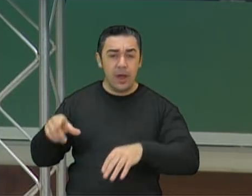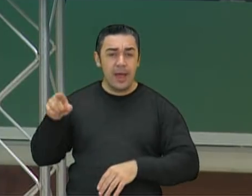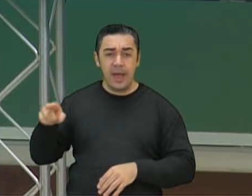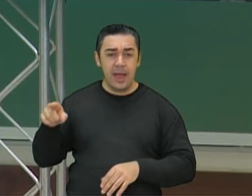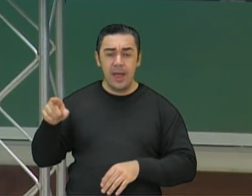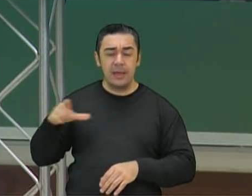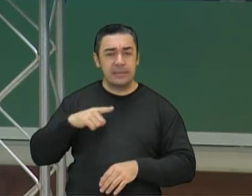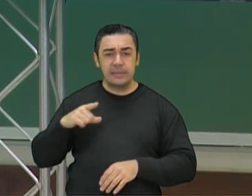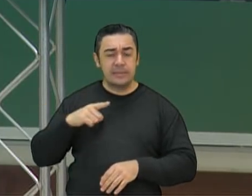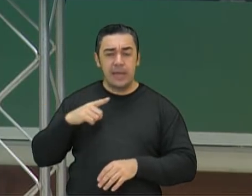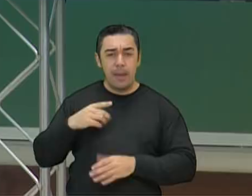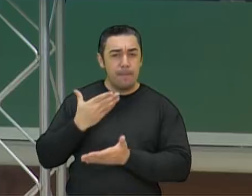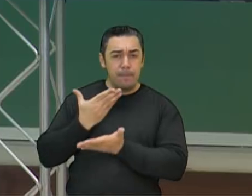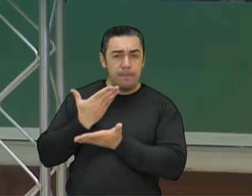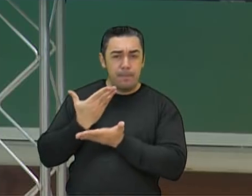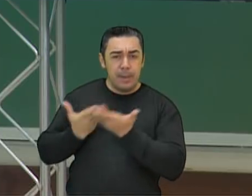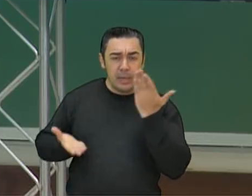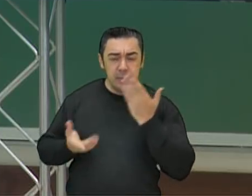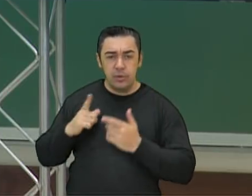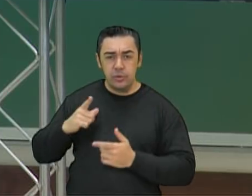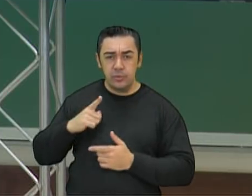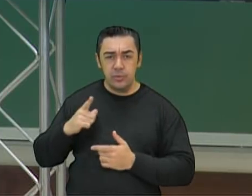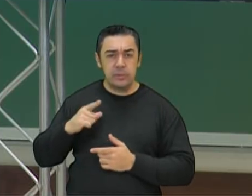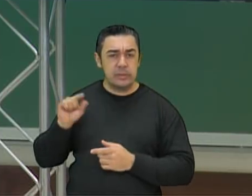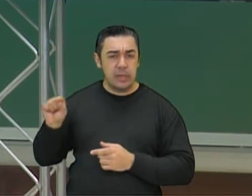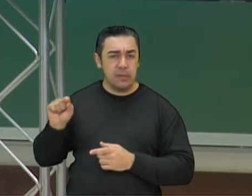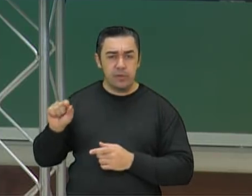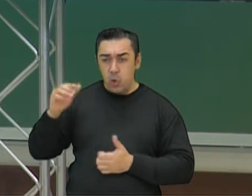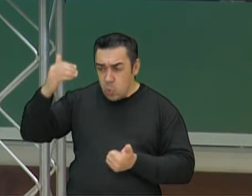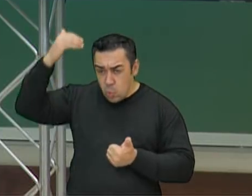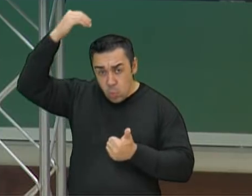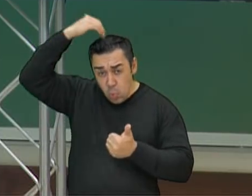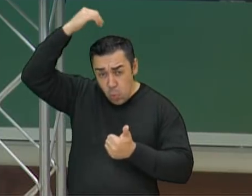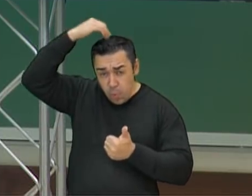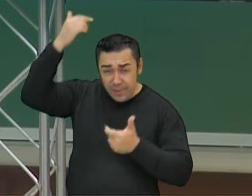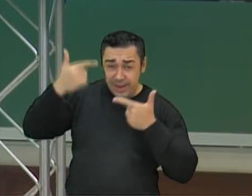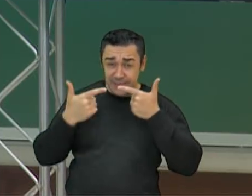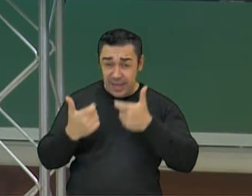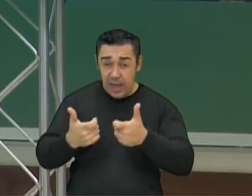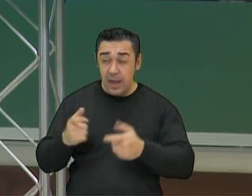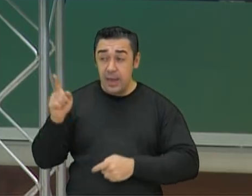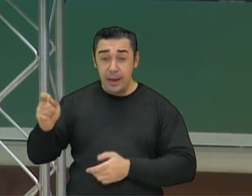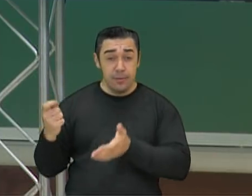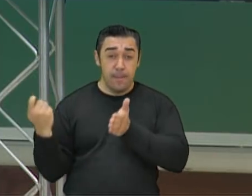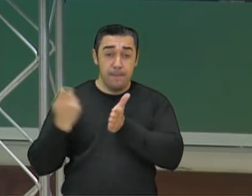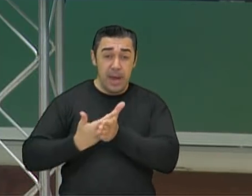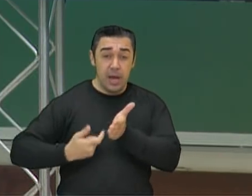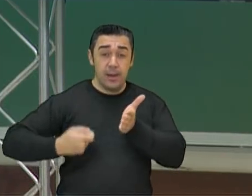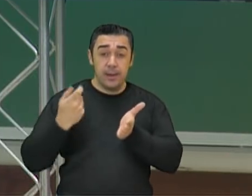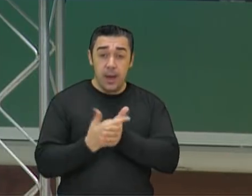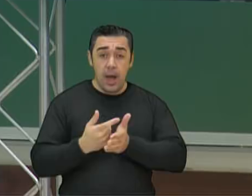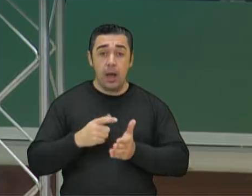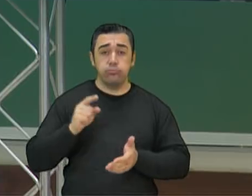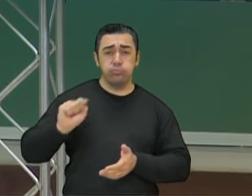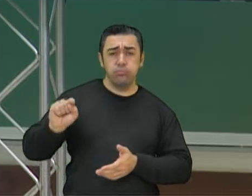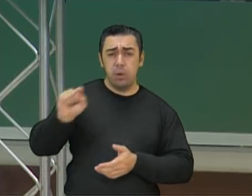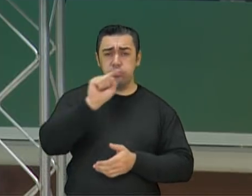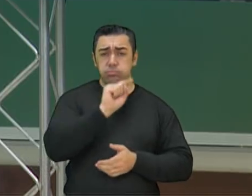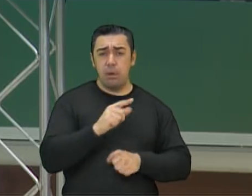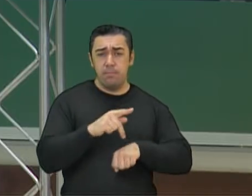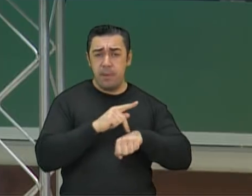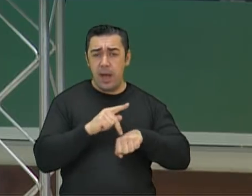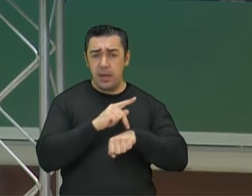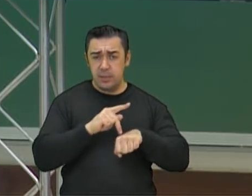a Alemanha num campo de humilhação, considerada culpada pela guerra e tendo que pagar indenização para os